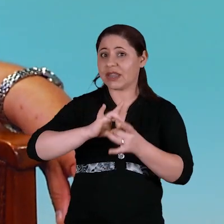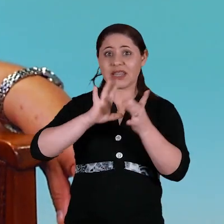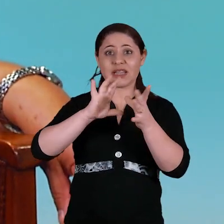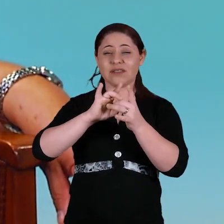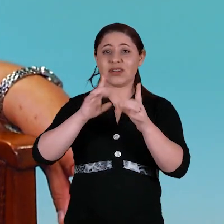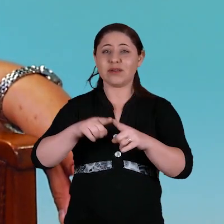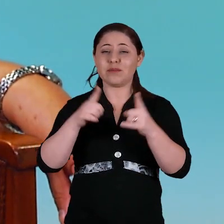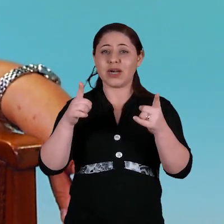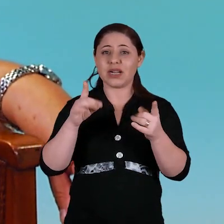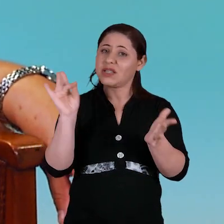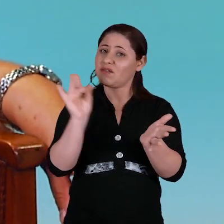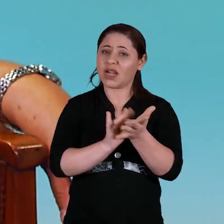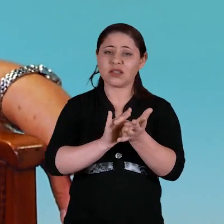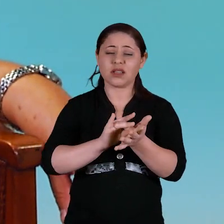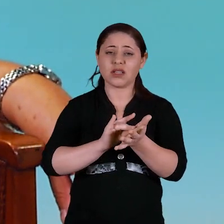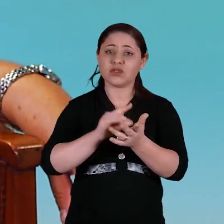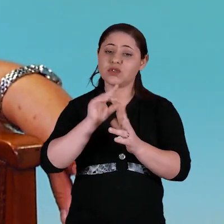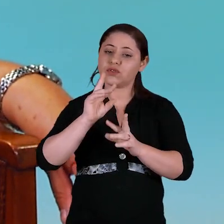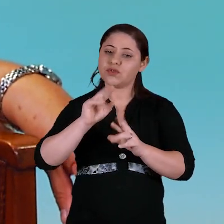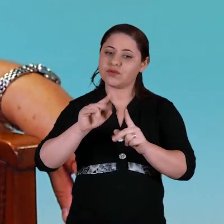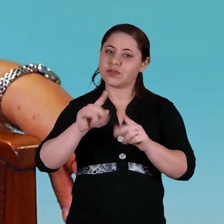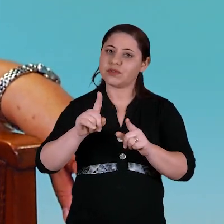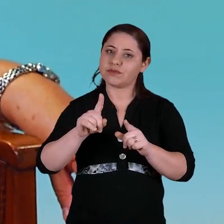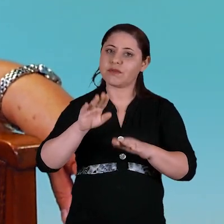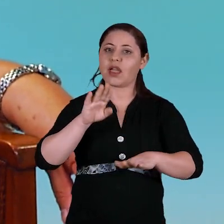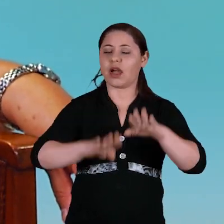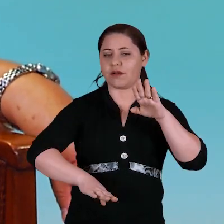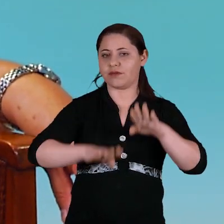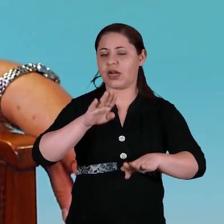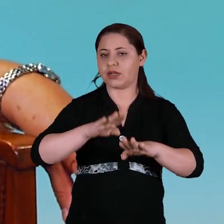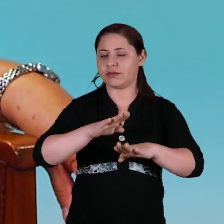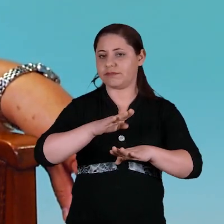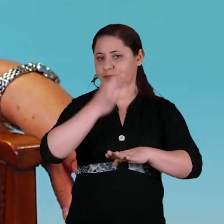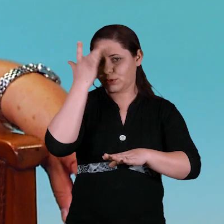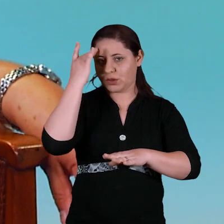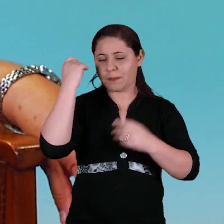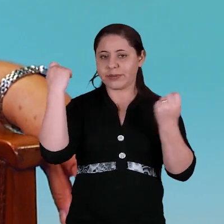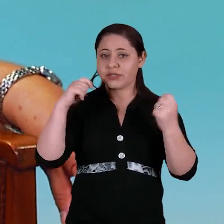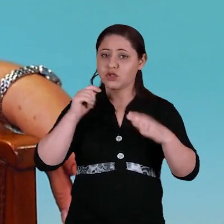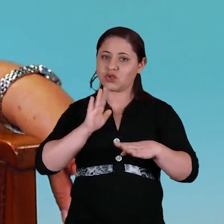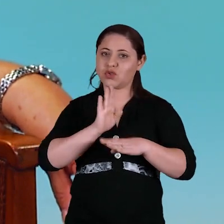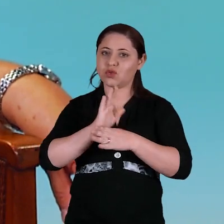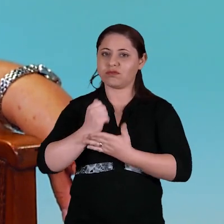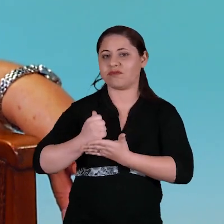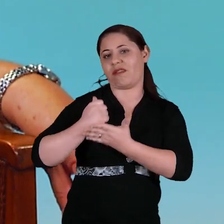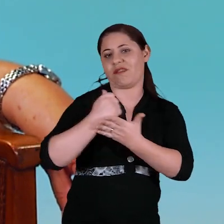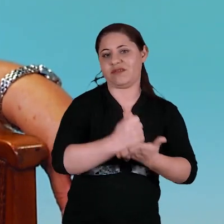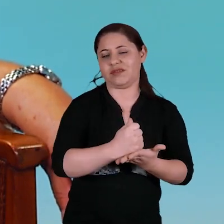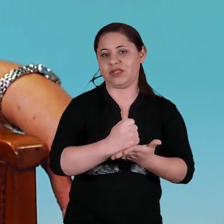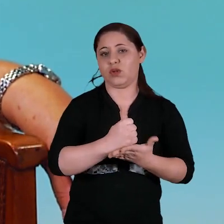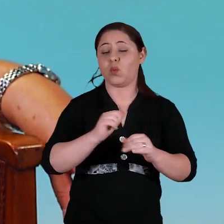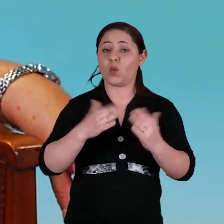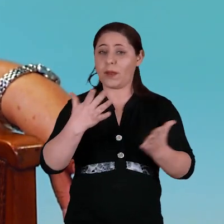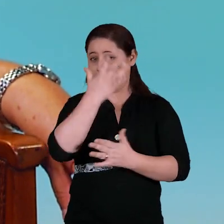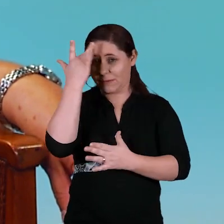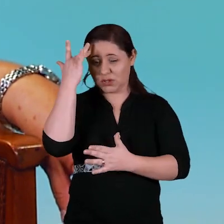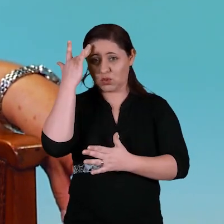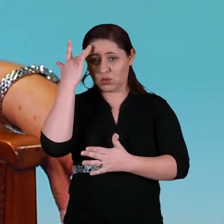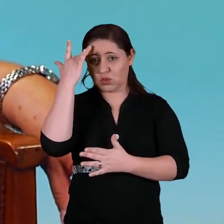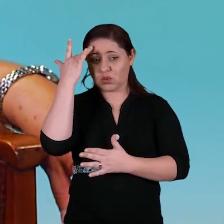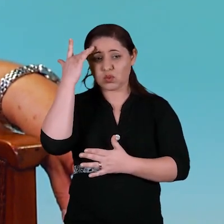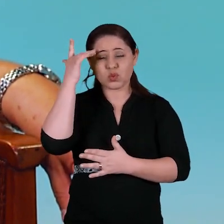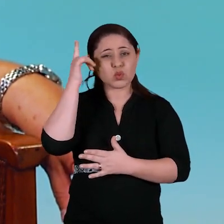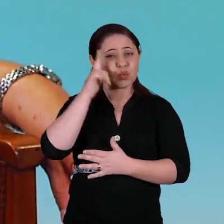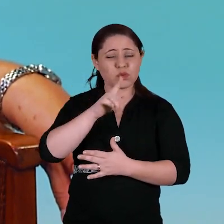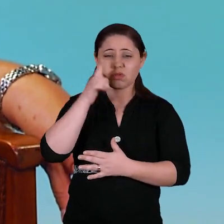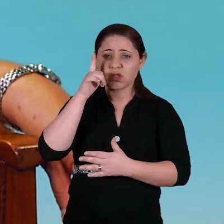a realidade também não é essa. Sabe, nem sempre ele é independente. Né? E quando ele não é independente,